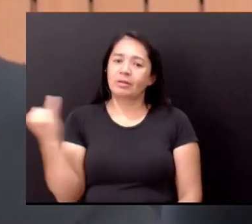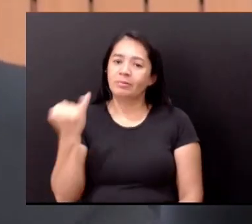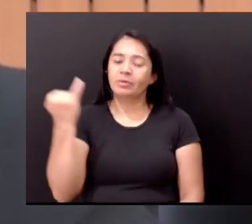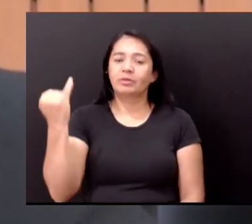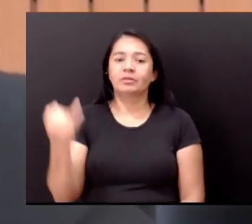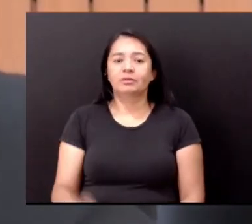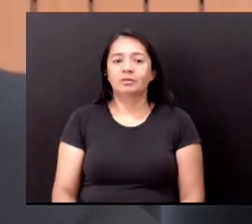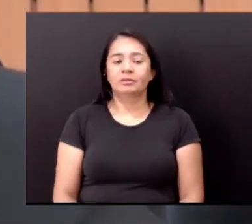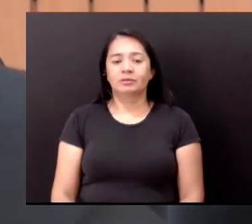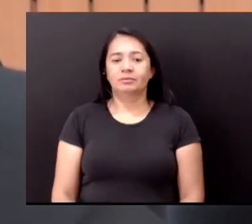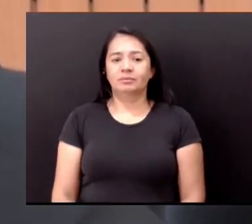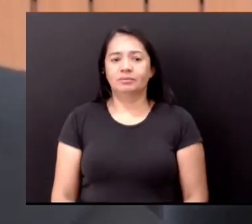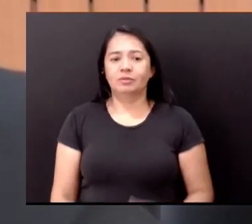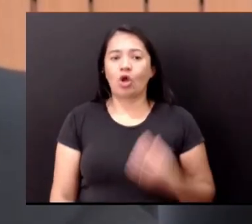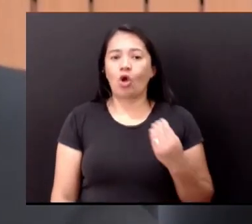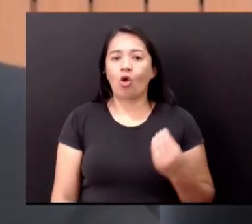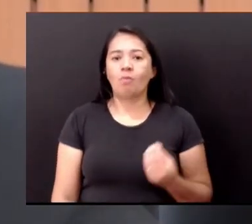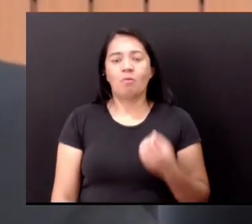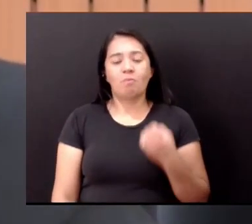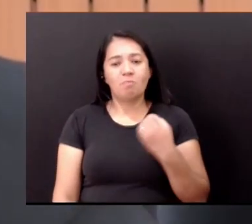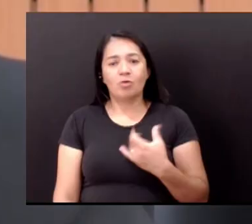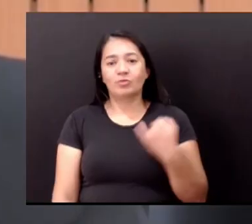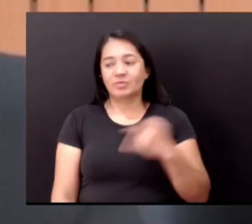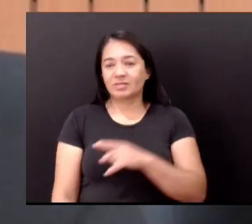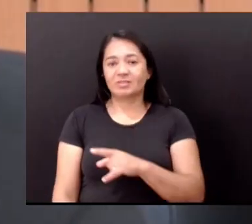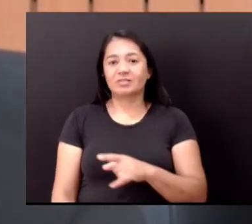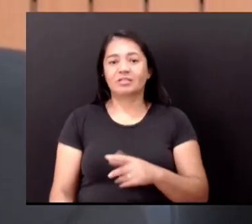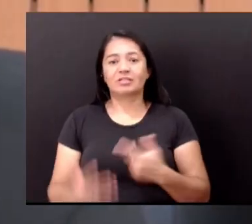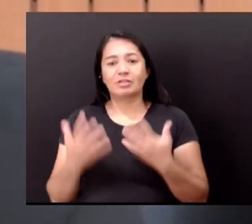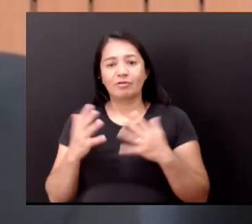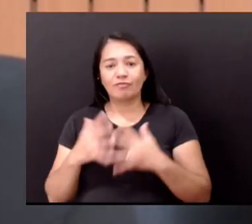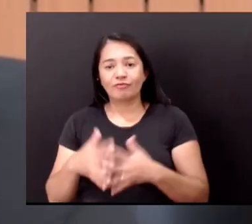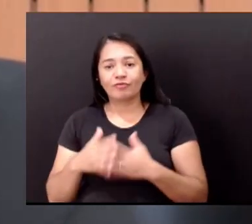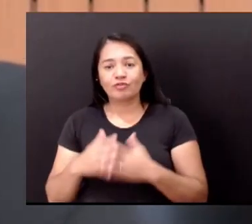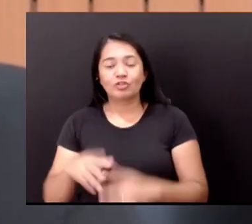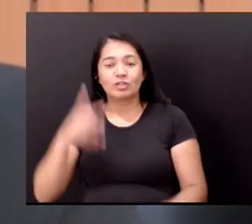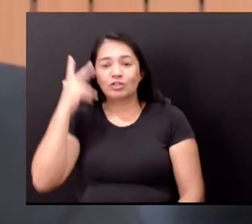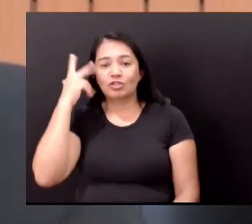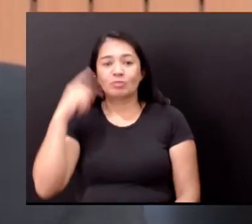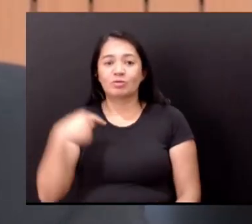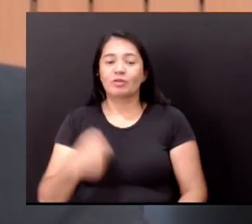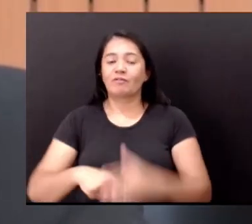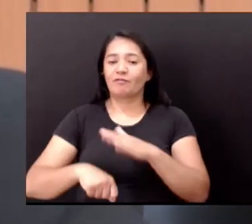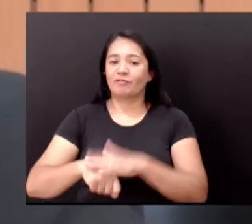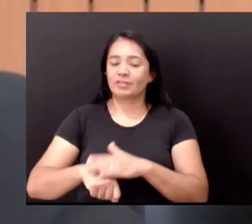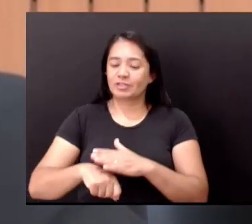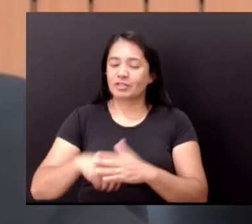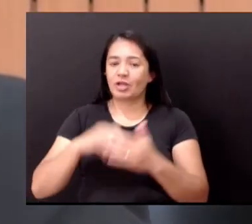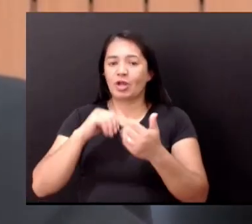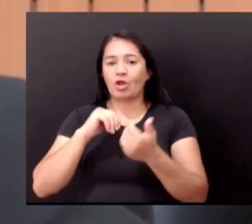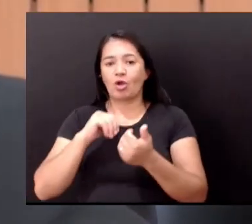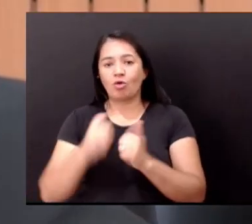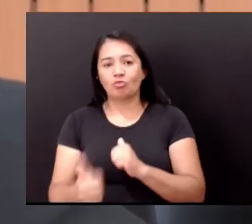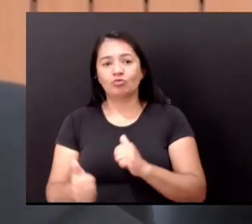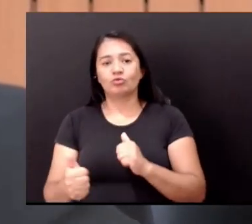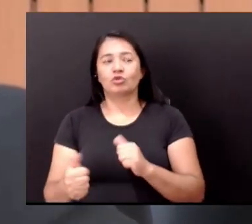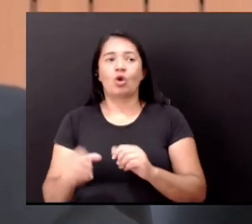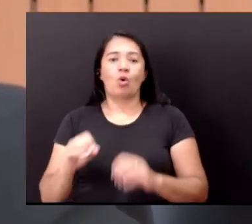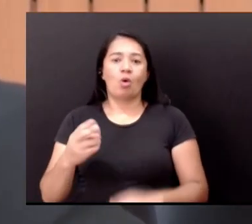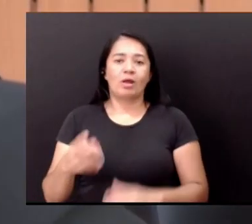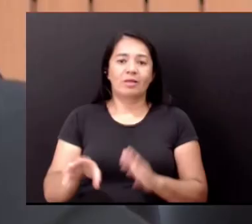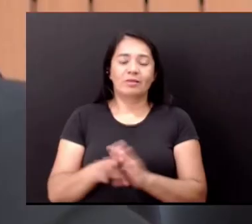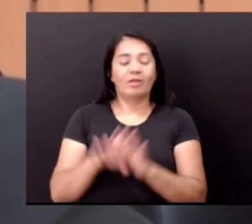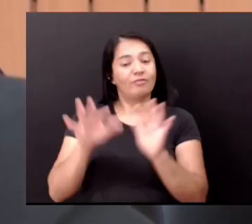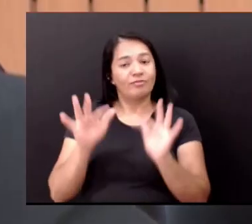bom seria se ele estivesse ativo para que a gente pudesse realizar ou os jogos eliminatórios ou até mesmo a final, uma vez que a